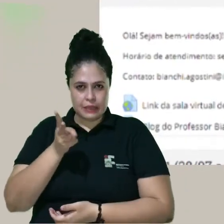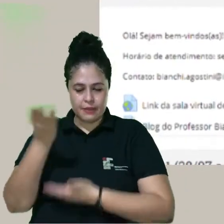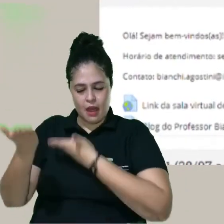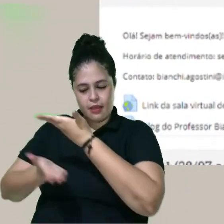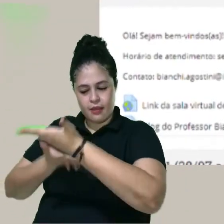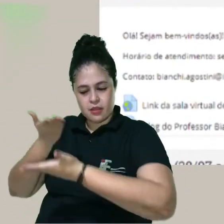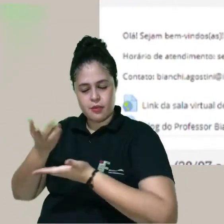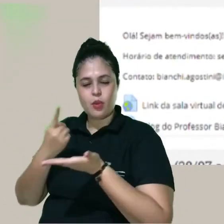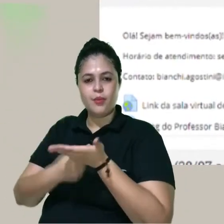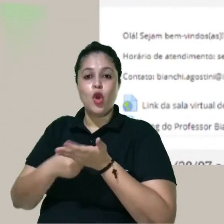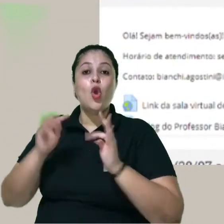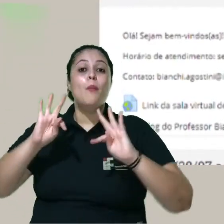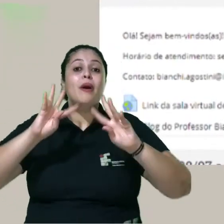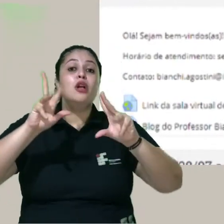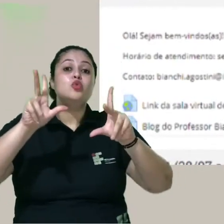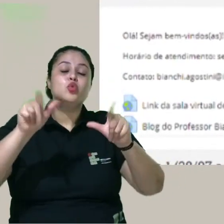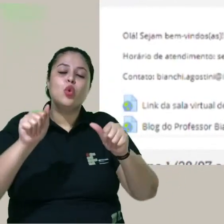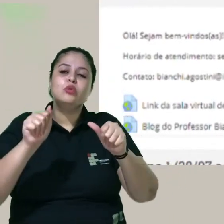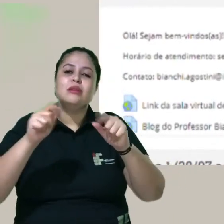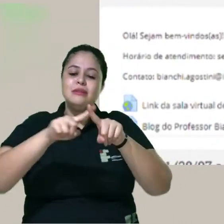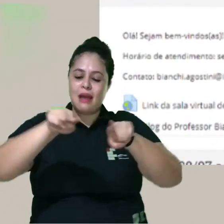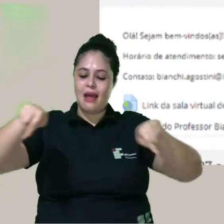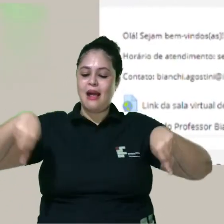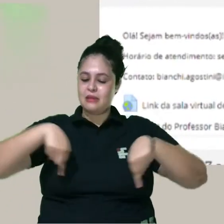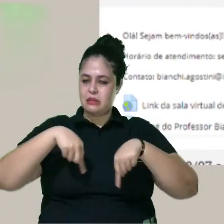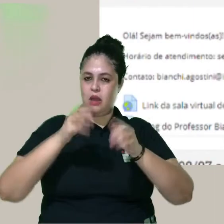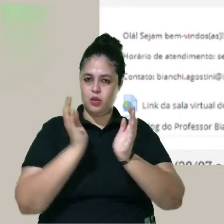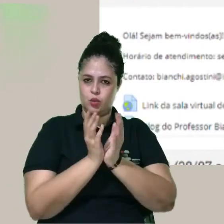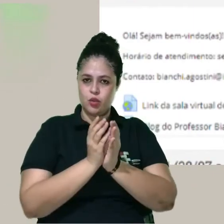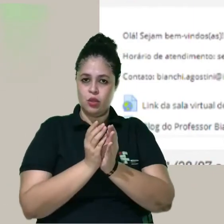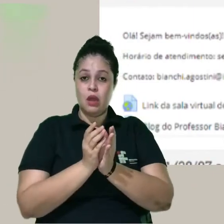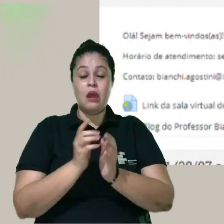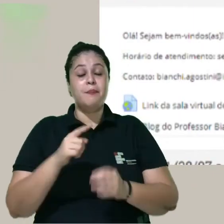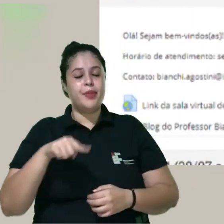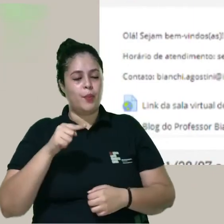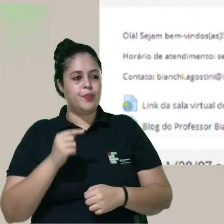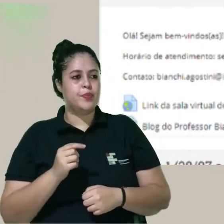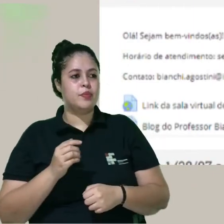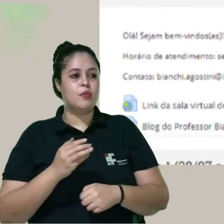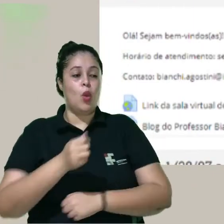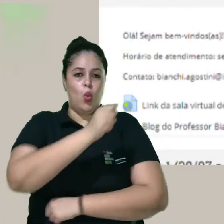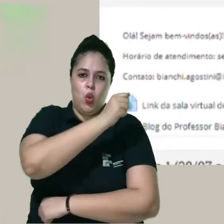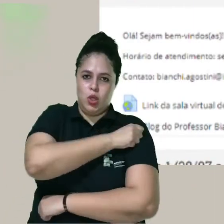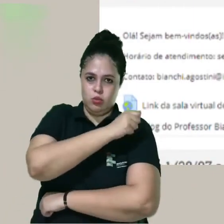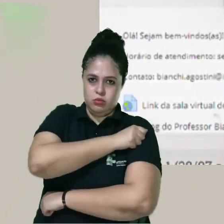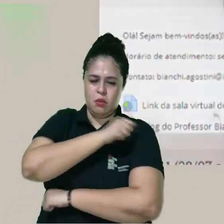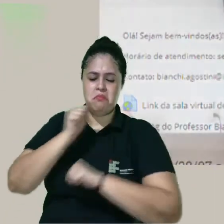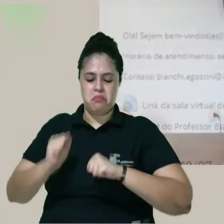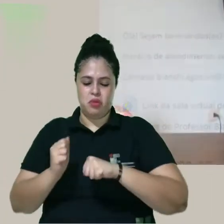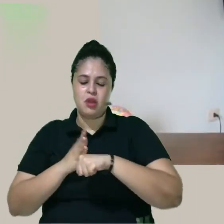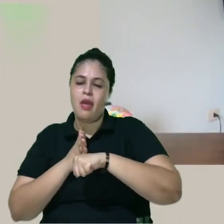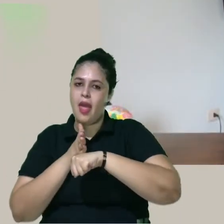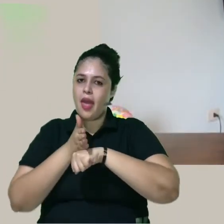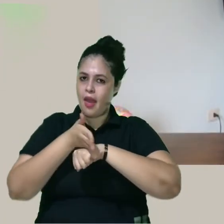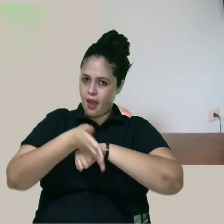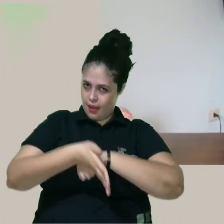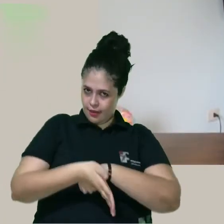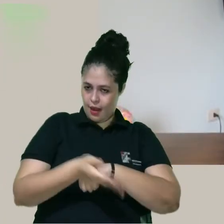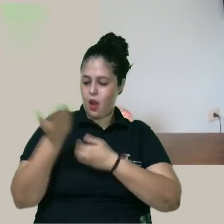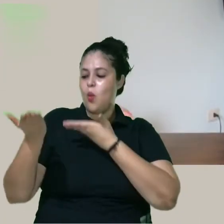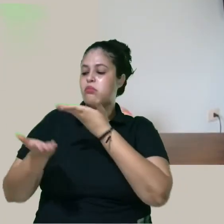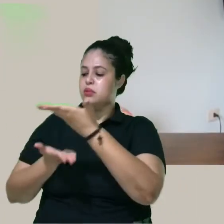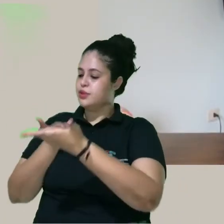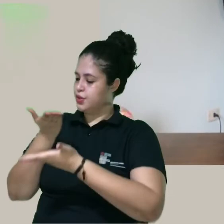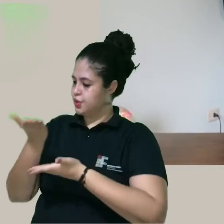atendimentos síncronos para todas as turmas. Então, o estudante ele vai acessar